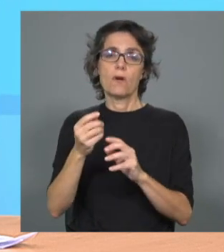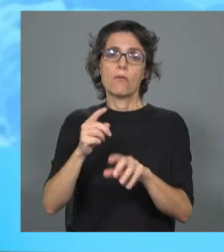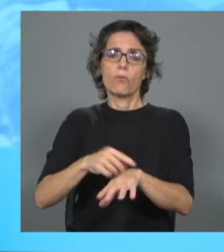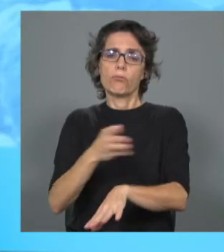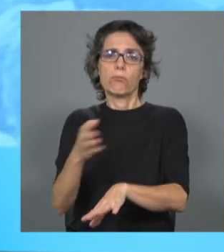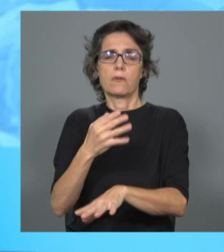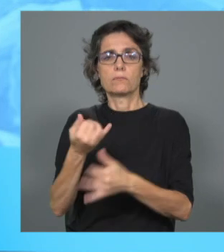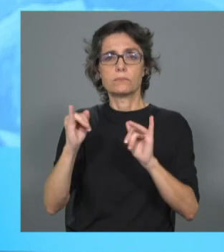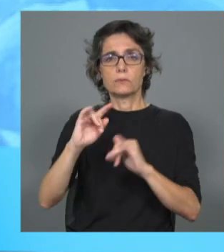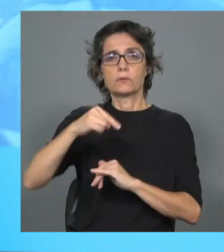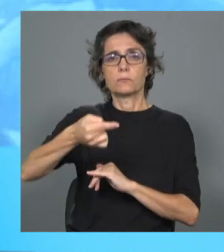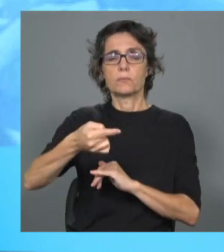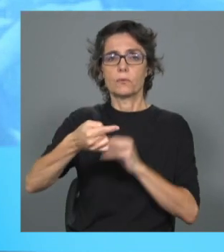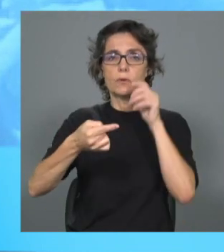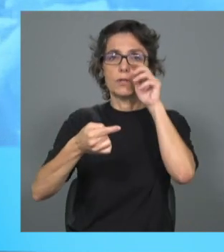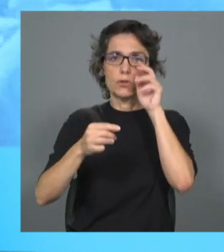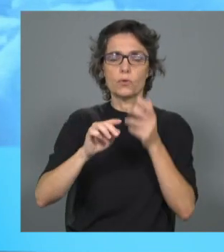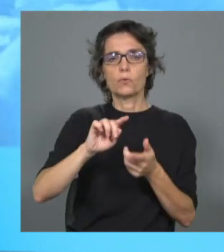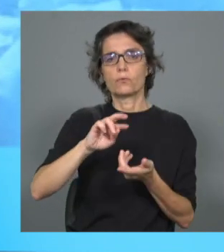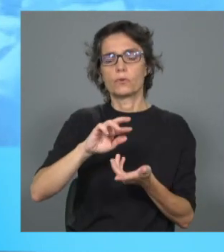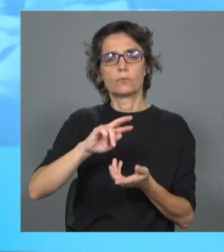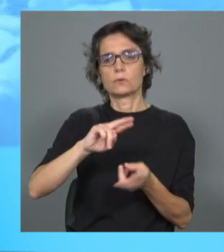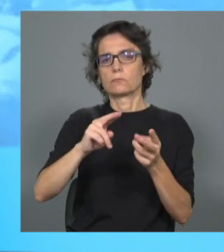e acabou por deixar de existir o seminário.